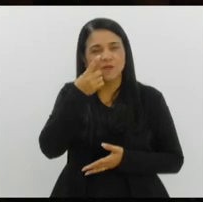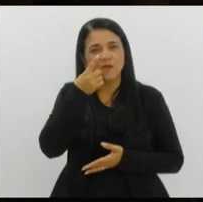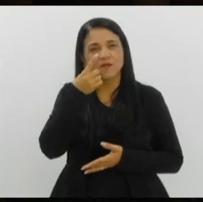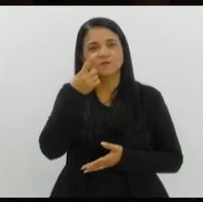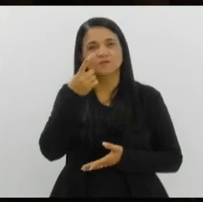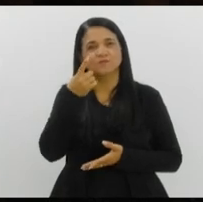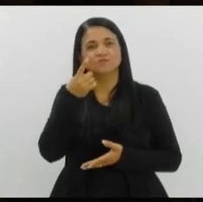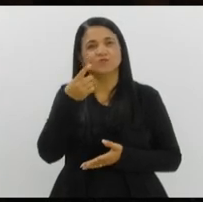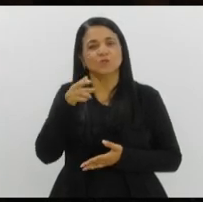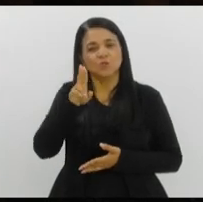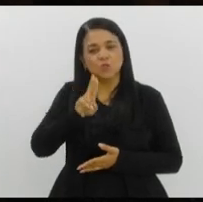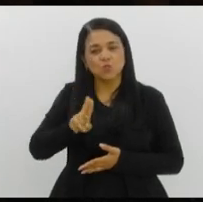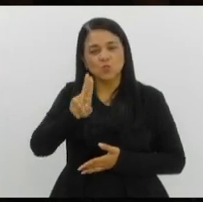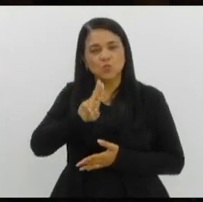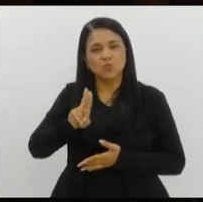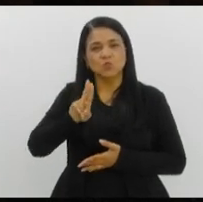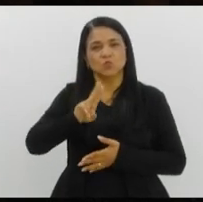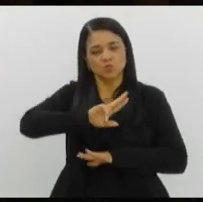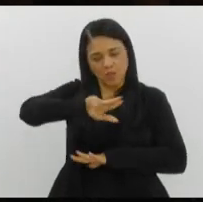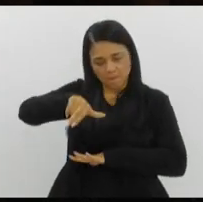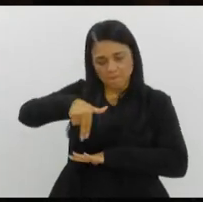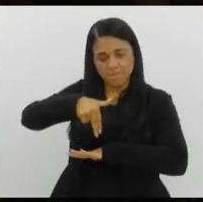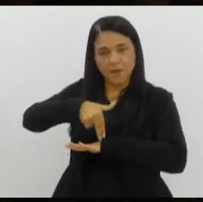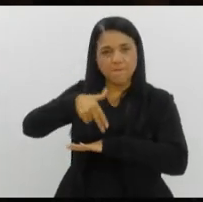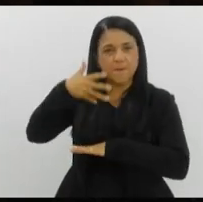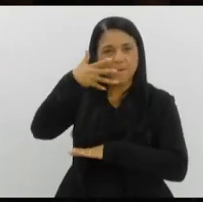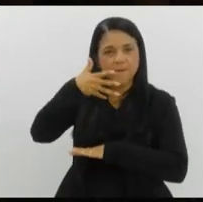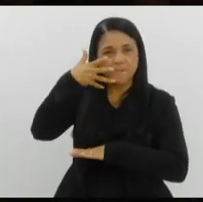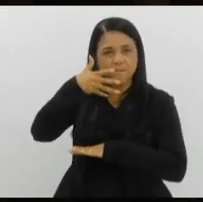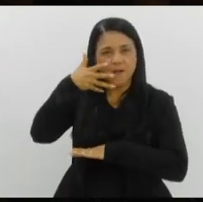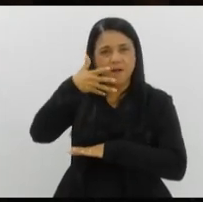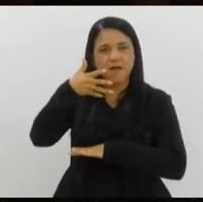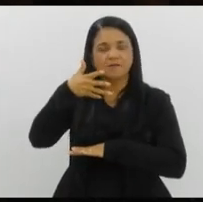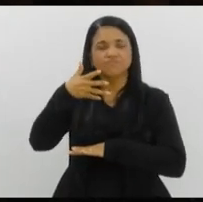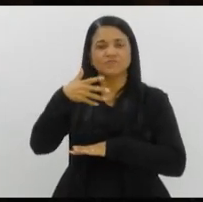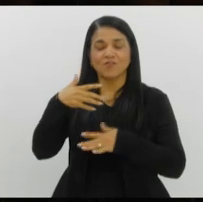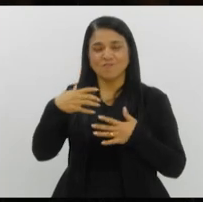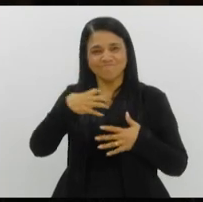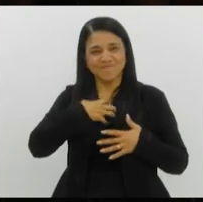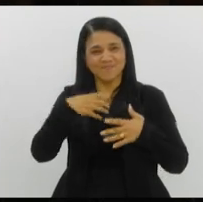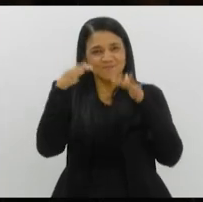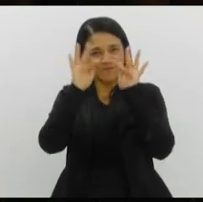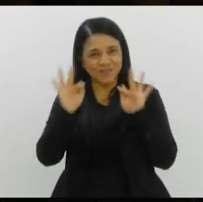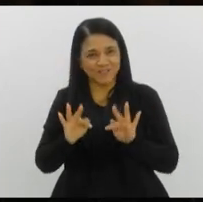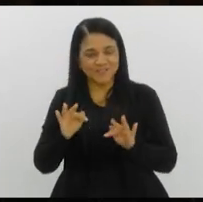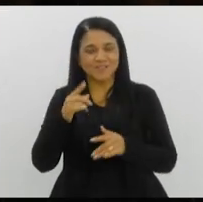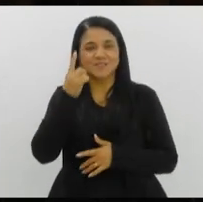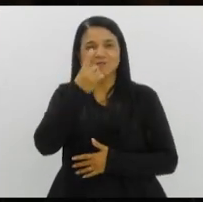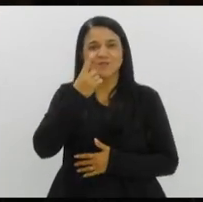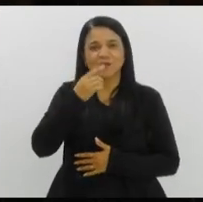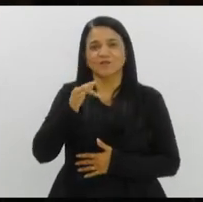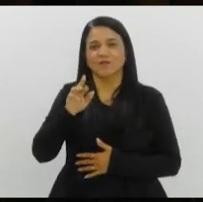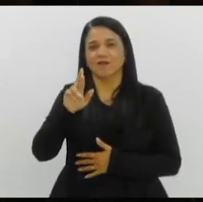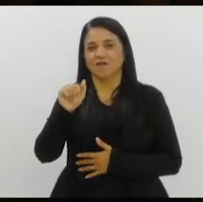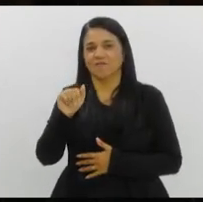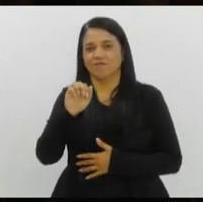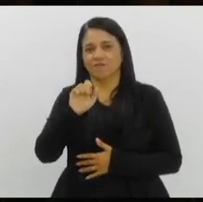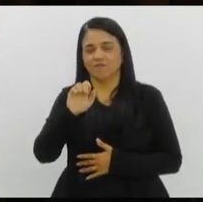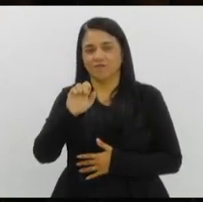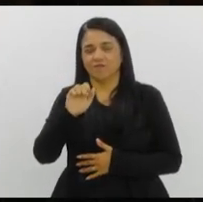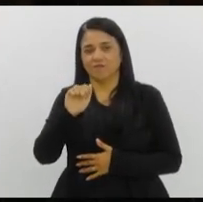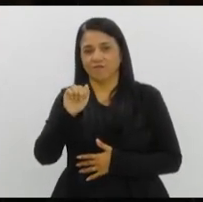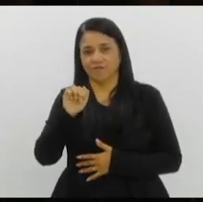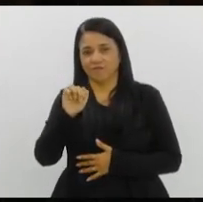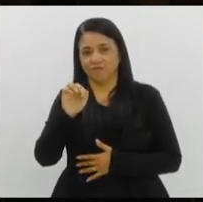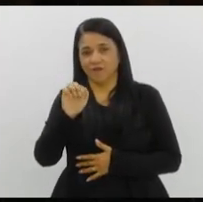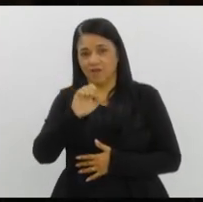que fez uso da palavra hoje aqui, que eu fiquei muito feliz com o seu retorno, o deputado Rafael Pisciani, que estava